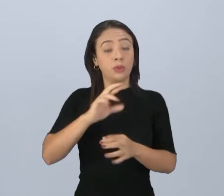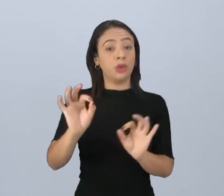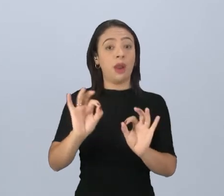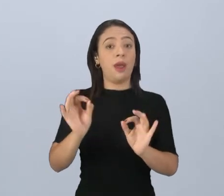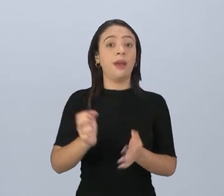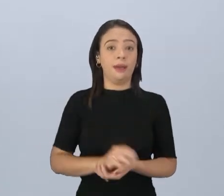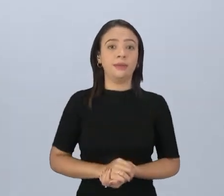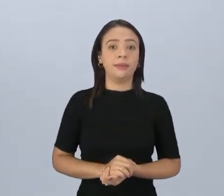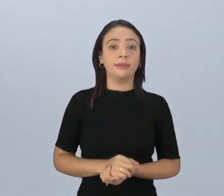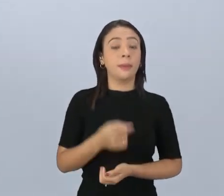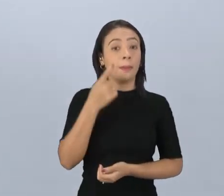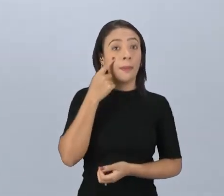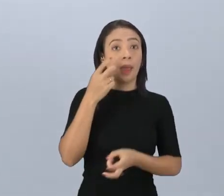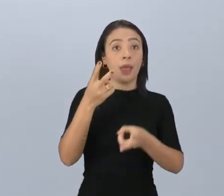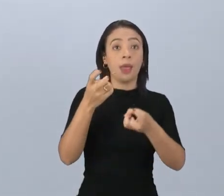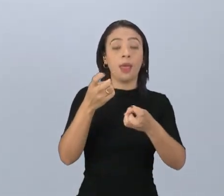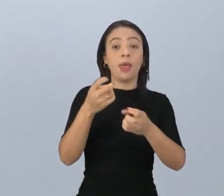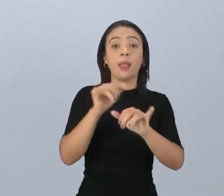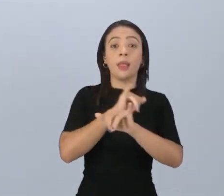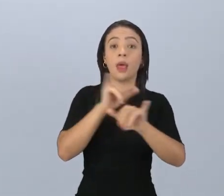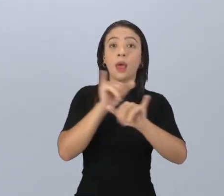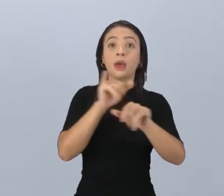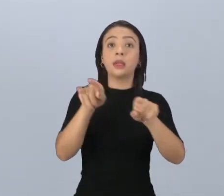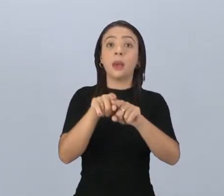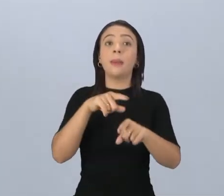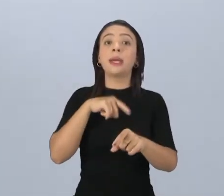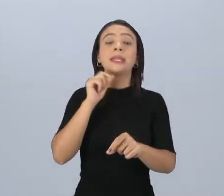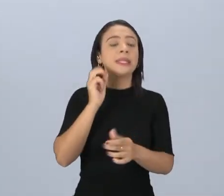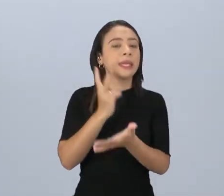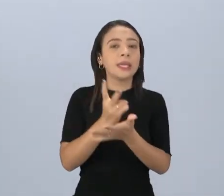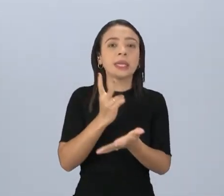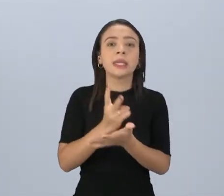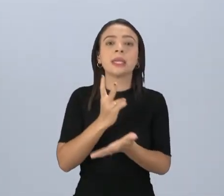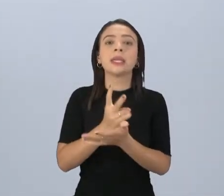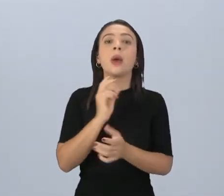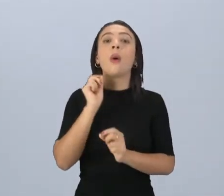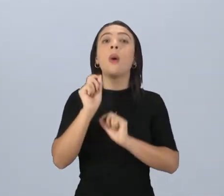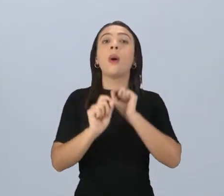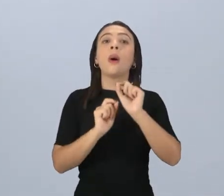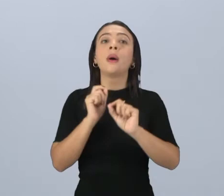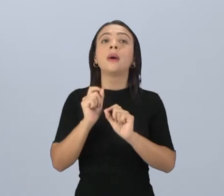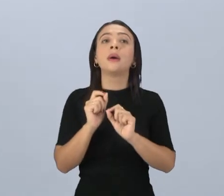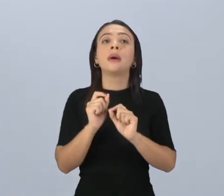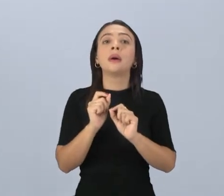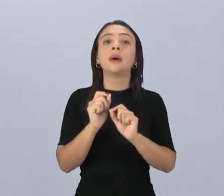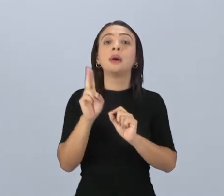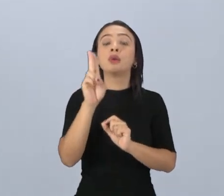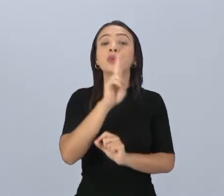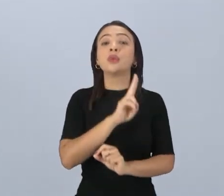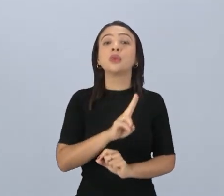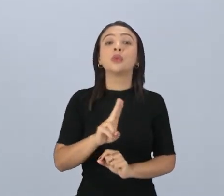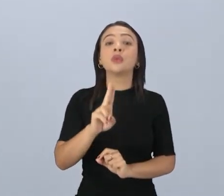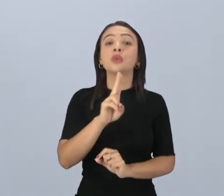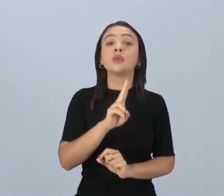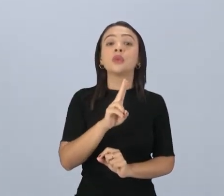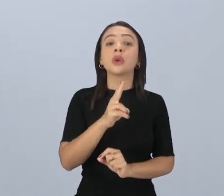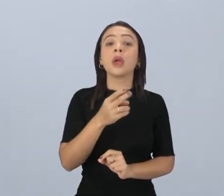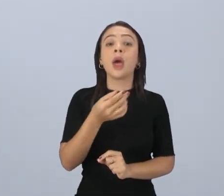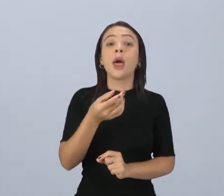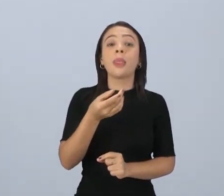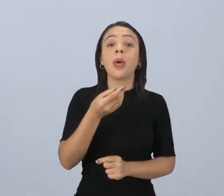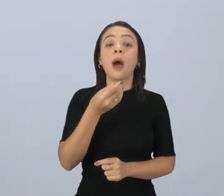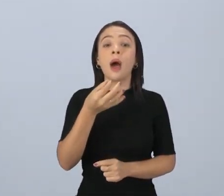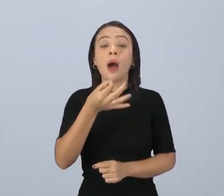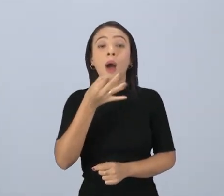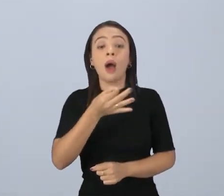na notícia nós encontramos um recurso recorrente presente nela, que é o uso do discurso direto, que é quando